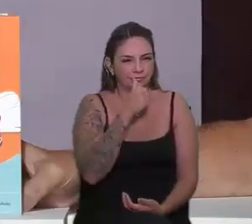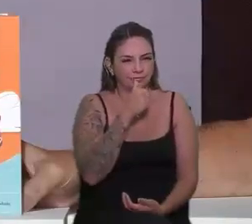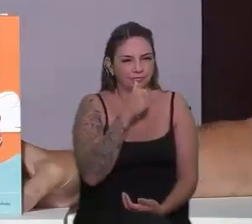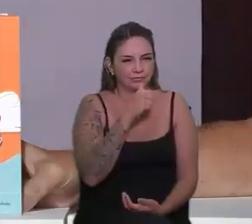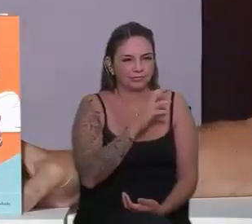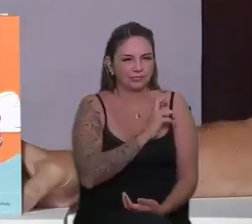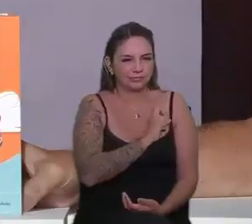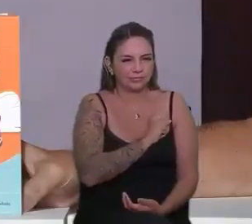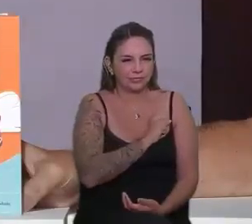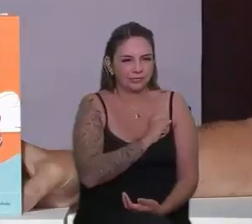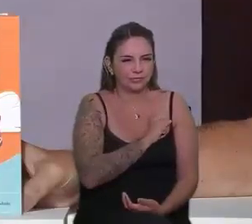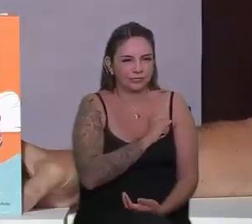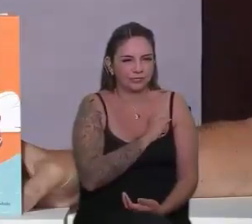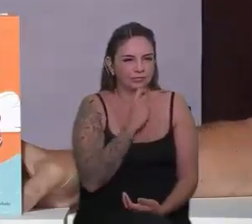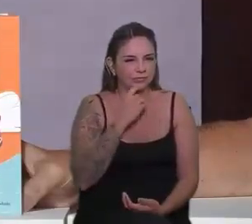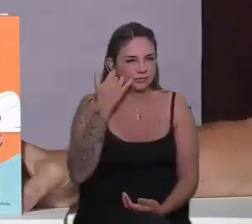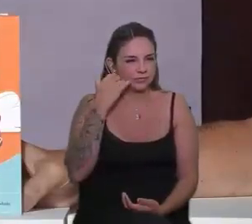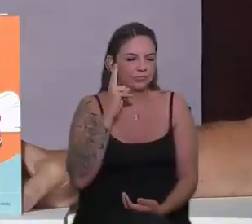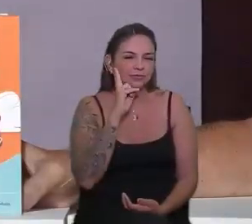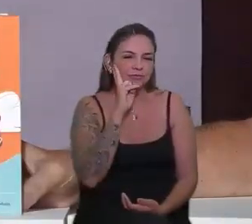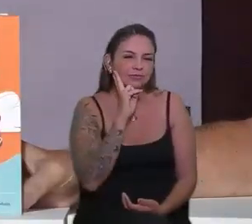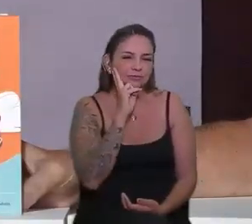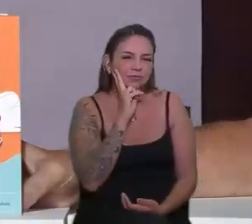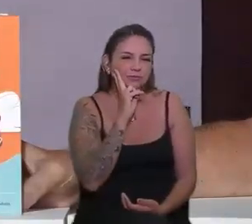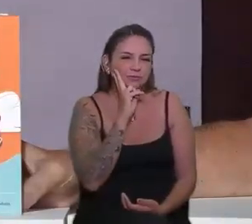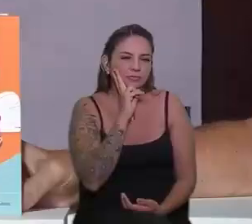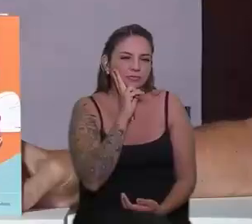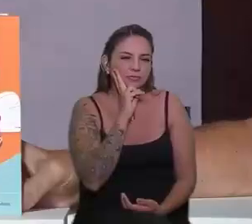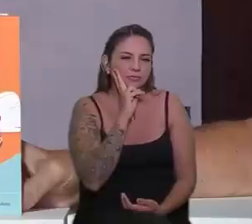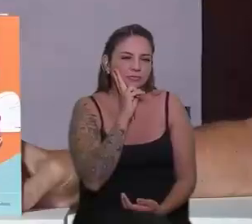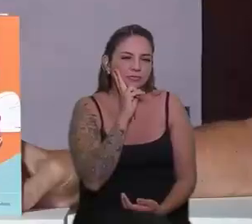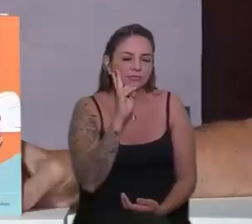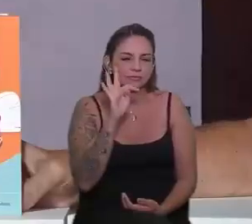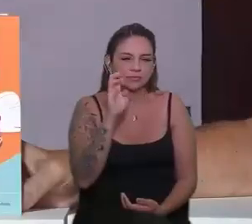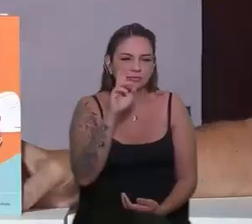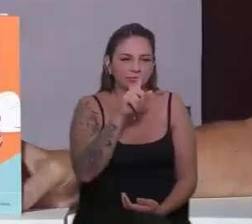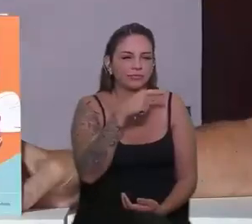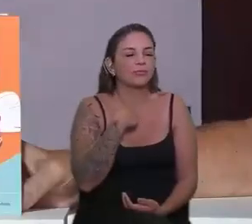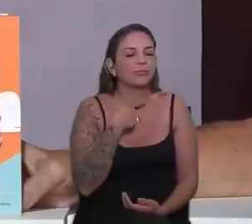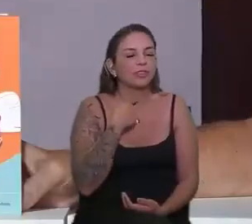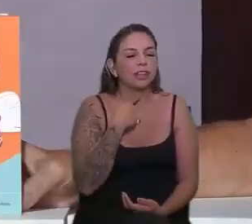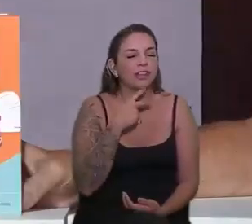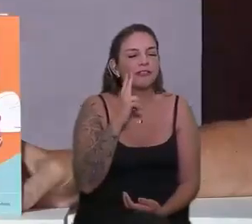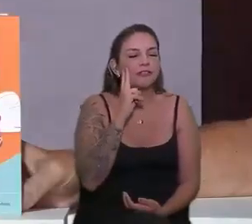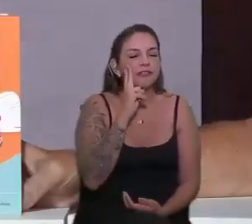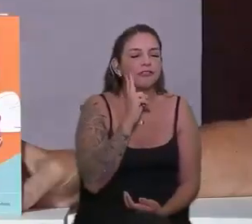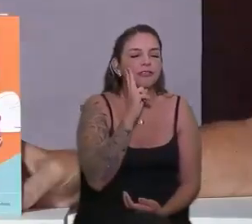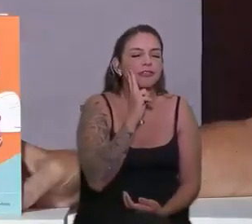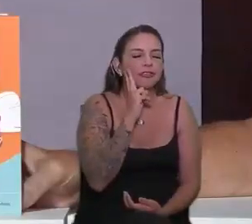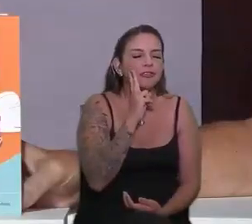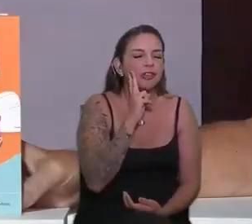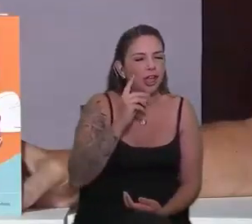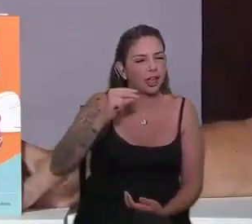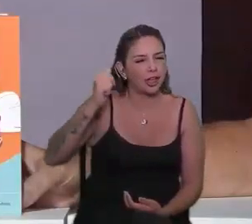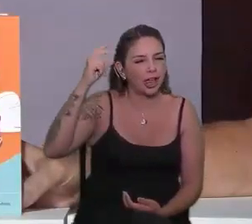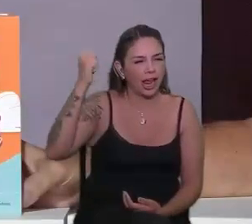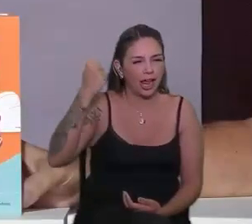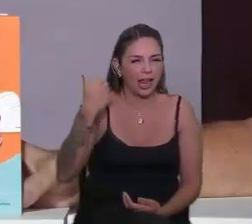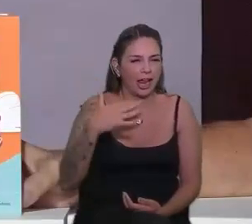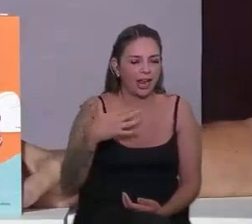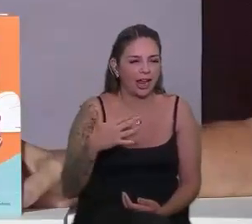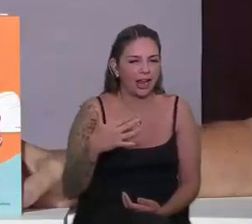Se bem que o gosto amadeirado tinha mais a ver com o vinho. Tá aí, Teresa virou meu vinho, um vinho raro, antigo,